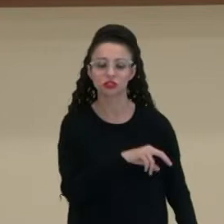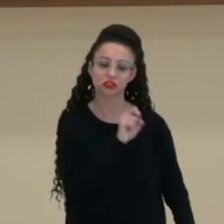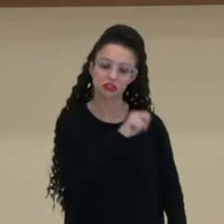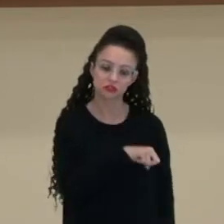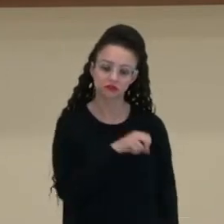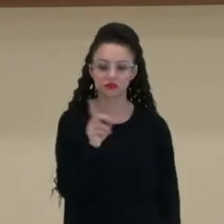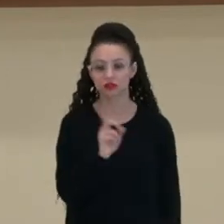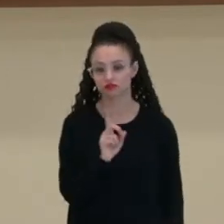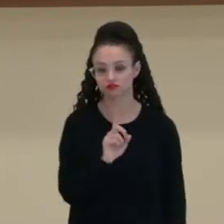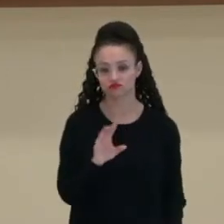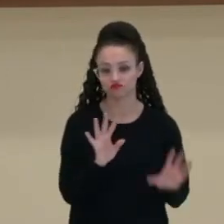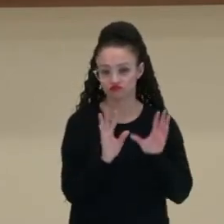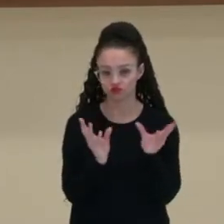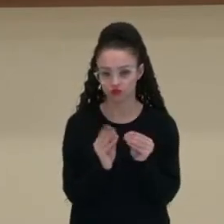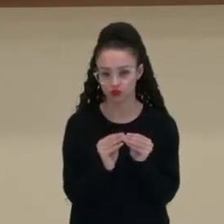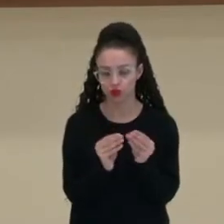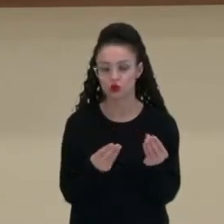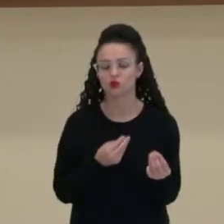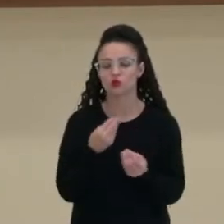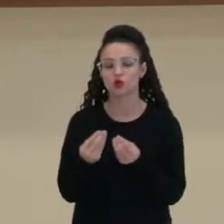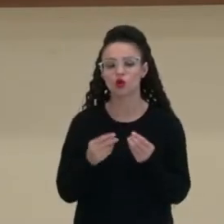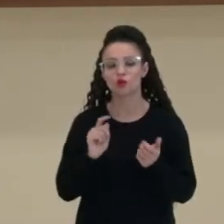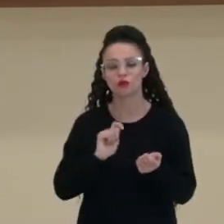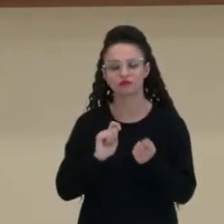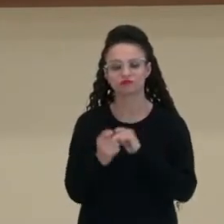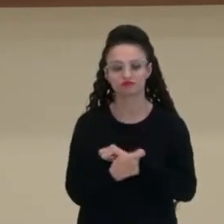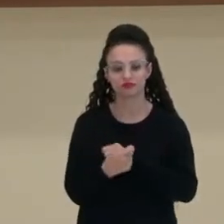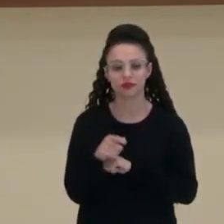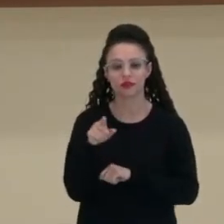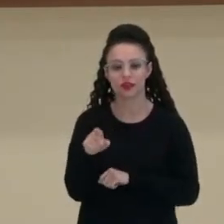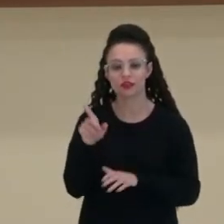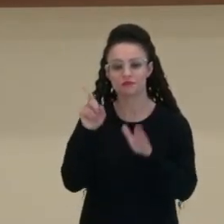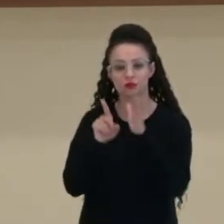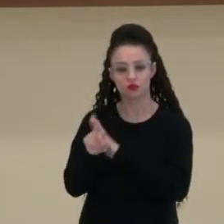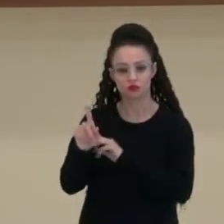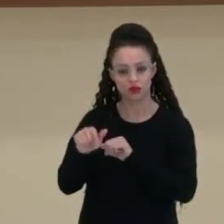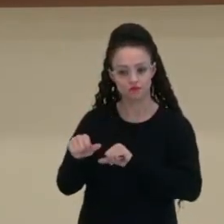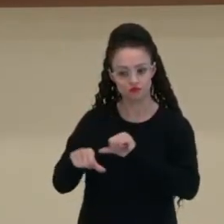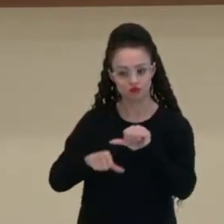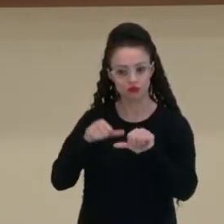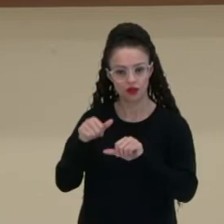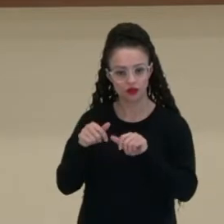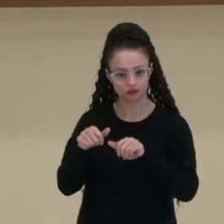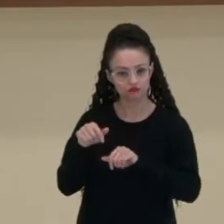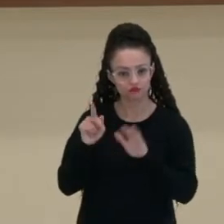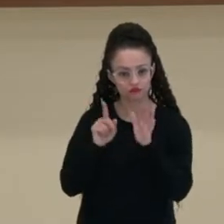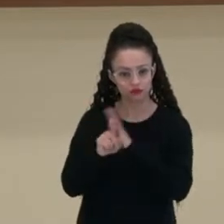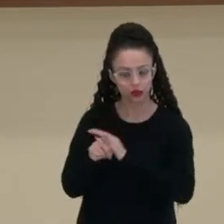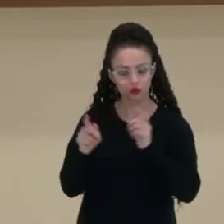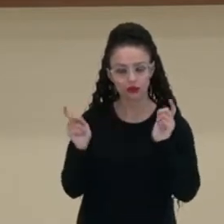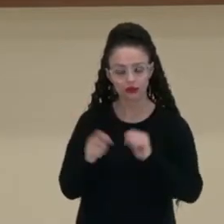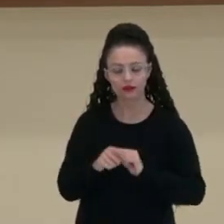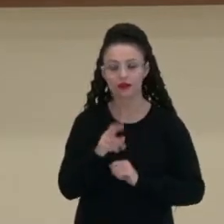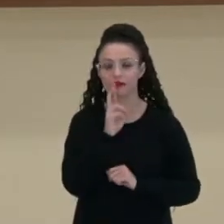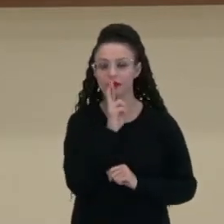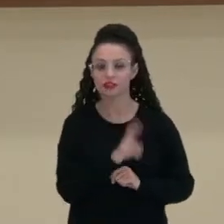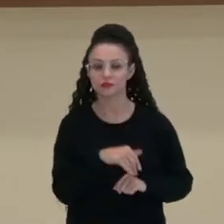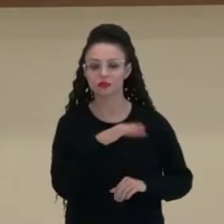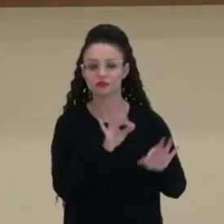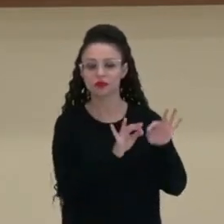ou não. Como fazer então com que essa pergunta reformulada torne-se o quê?